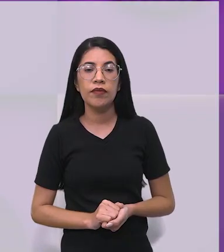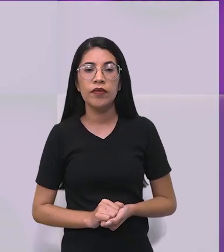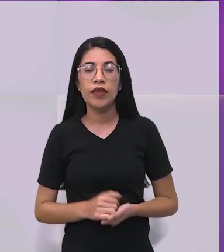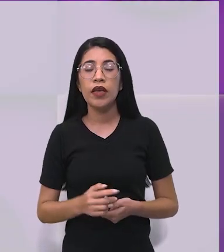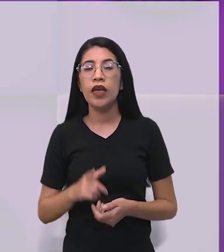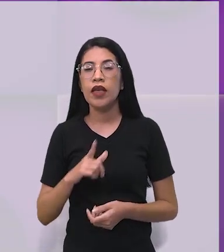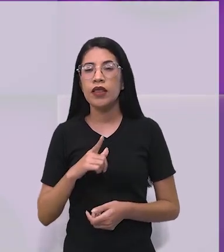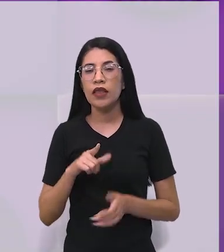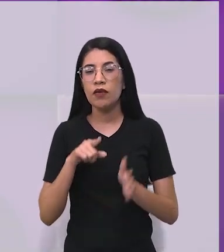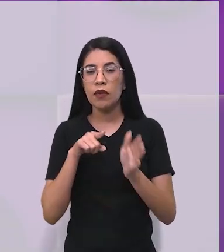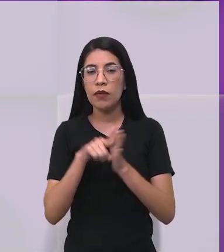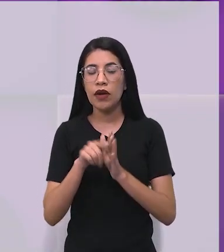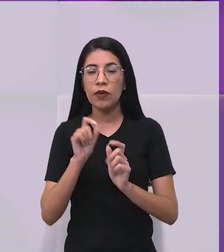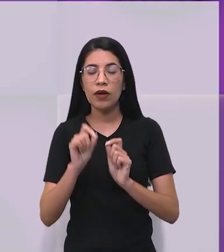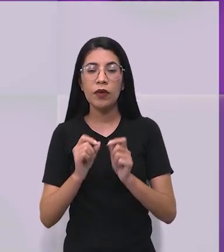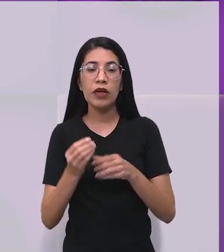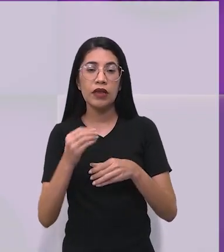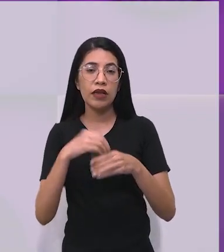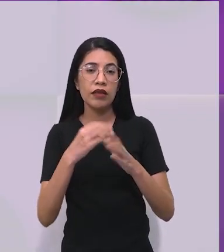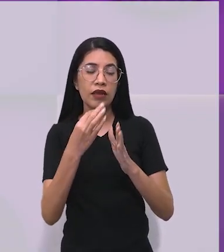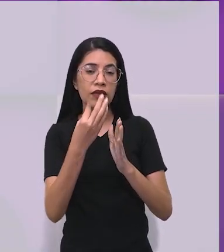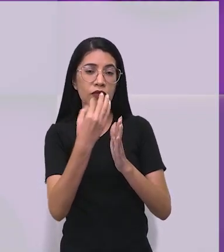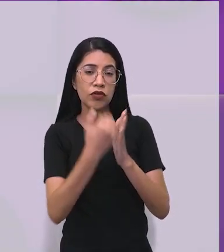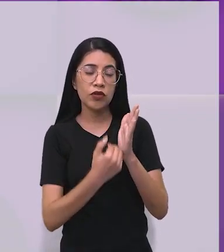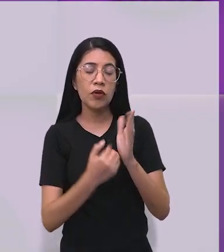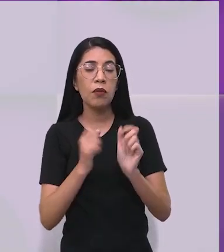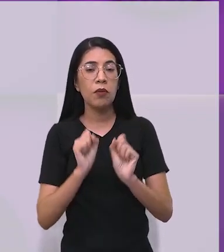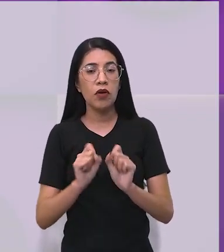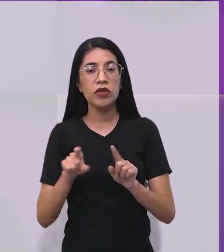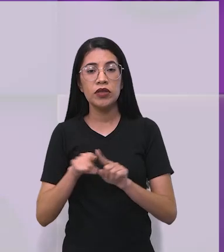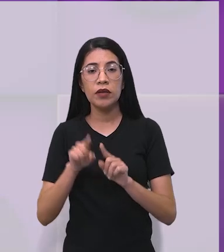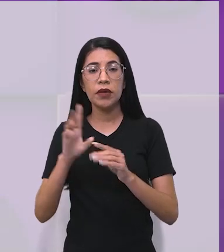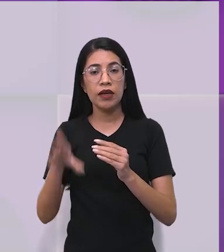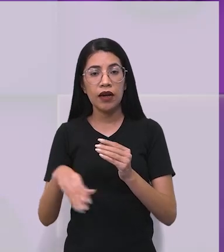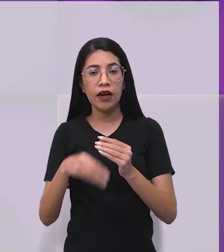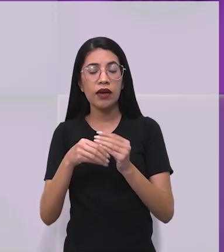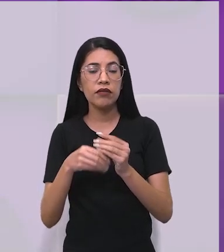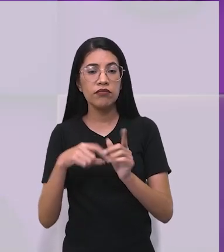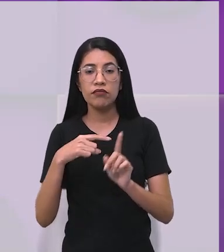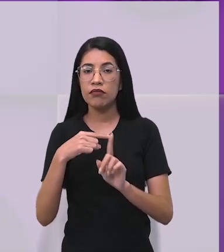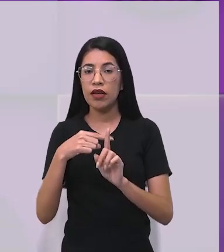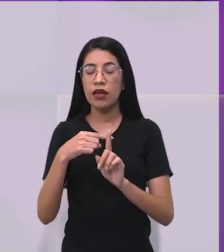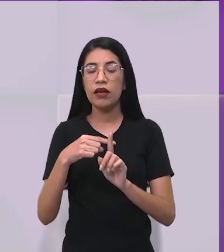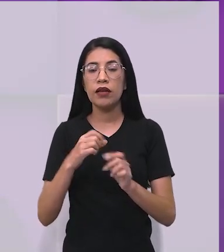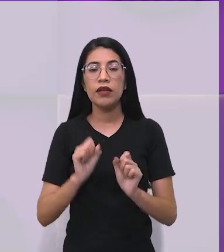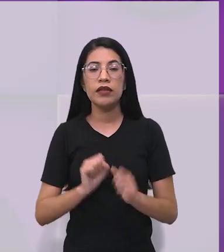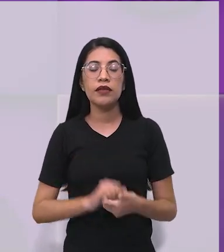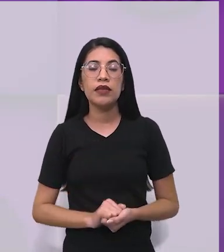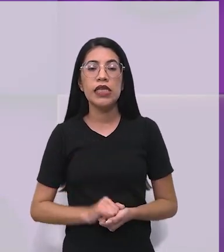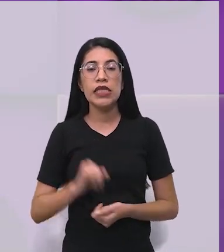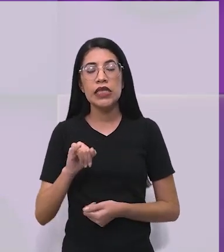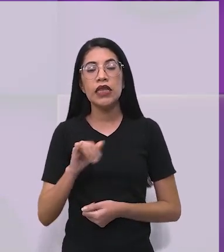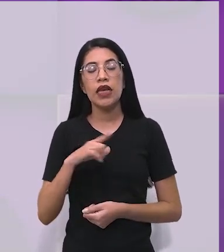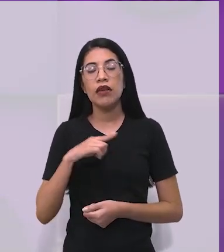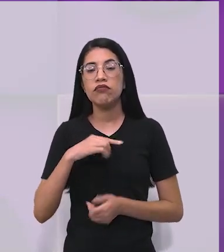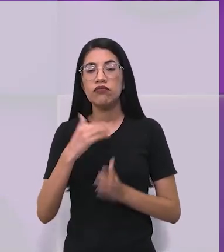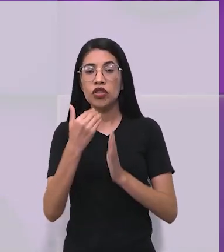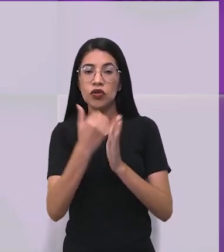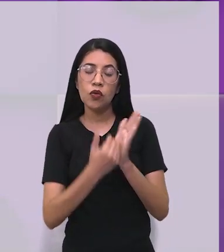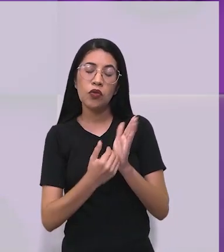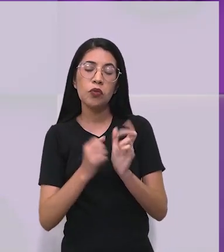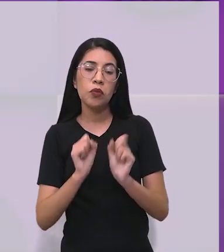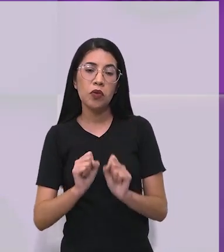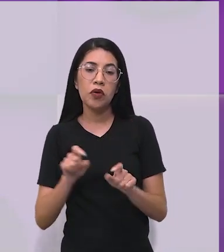questão envolvendo desconto. Poderia ser acréscimo, né? Ao invés da pessoa obter ali um desconto na